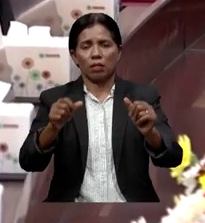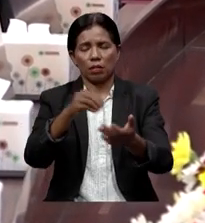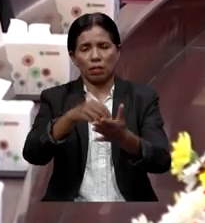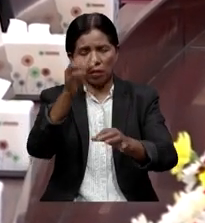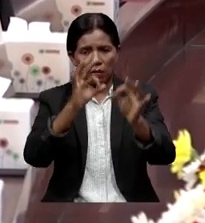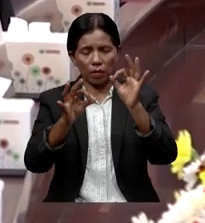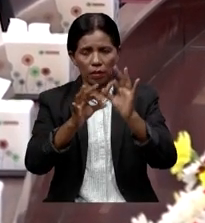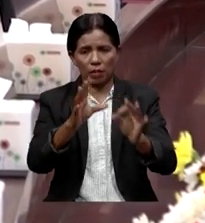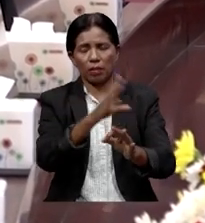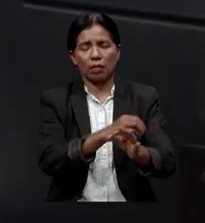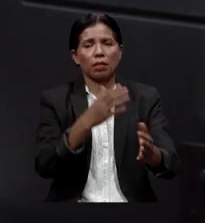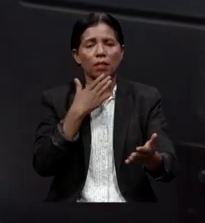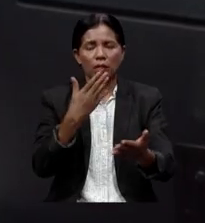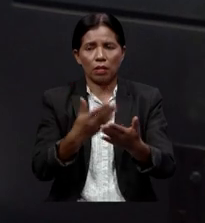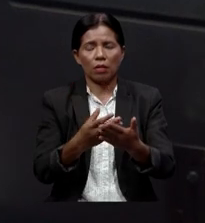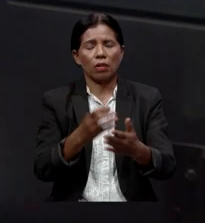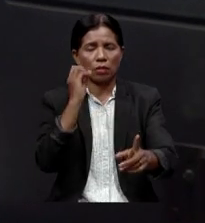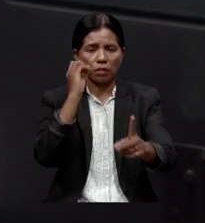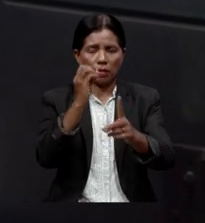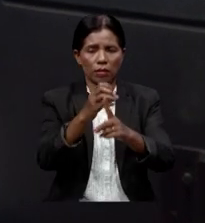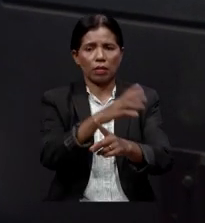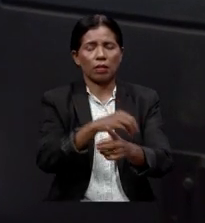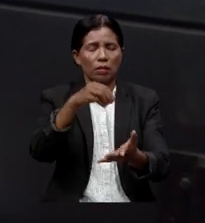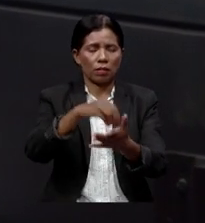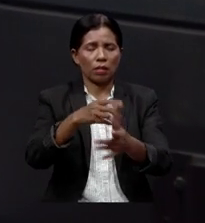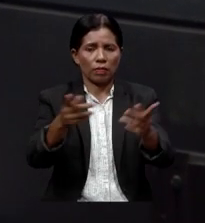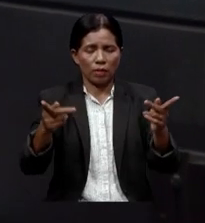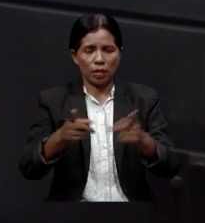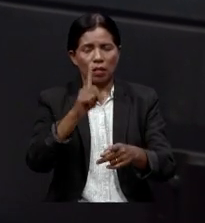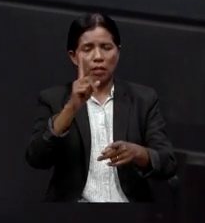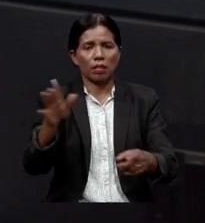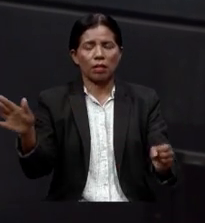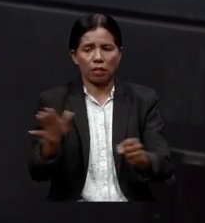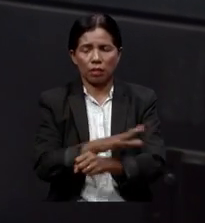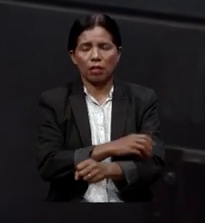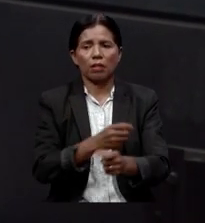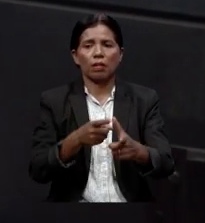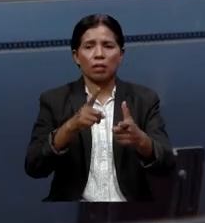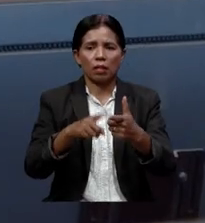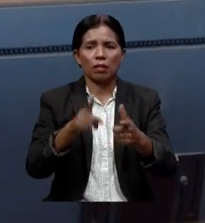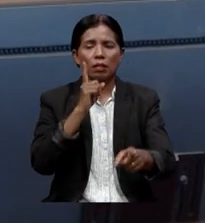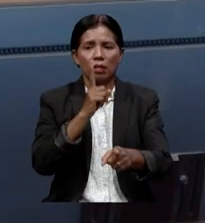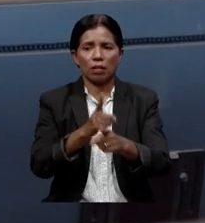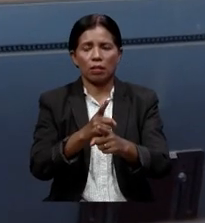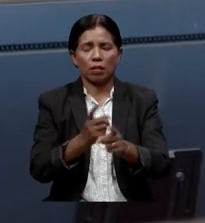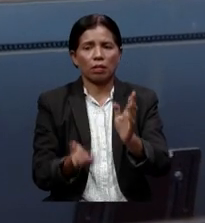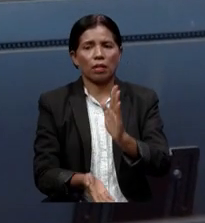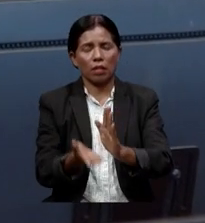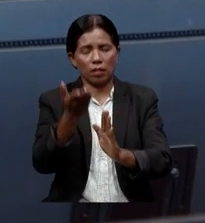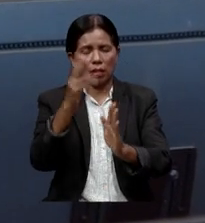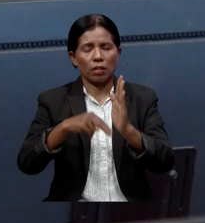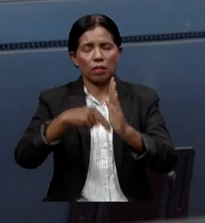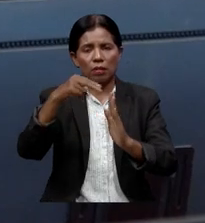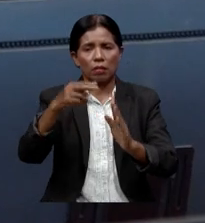a eficácia no objetivo a tu criar ambiente e DNB sustentável no resiliente ou de essa nutrição na